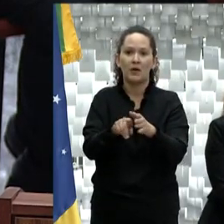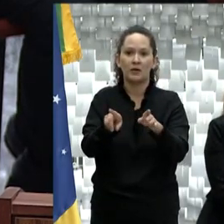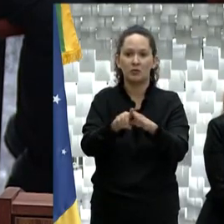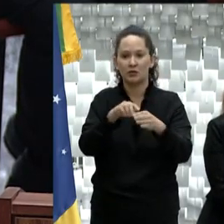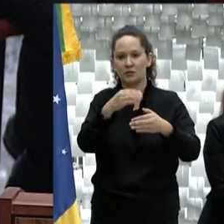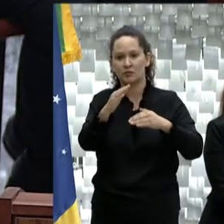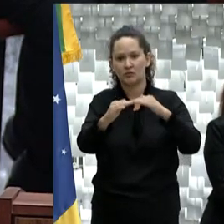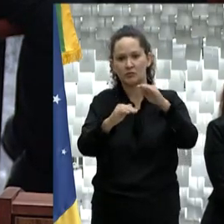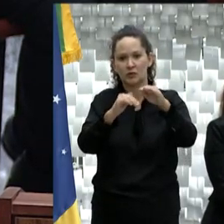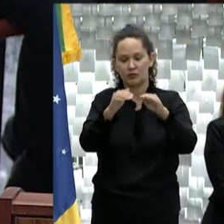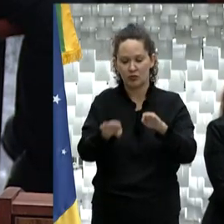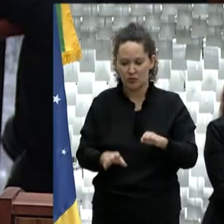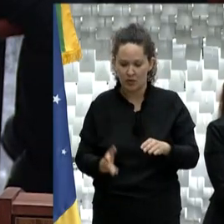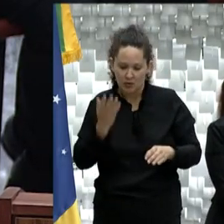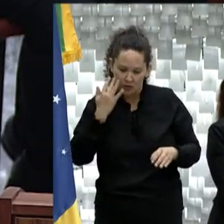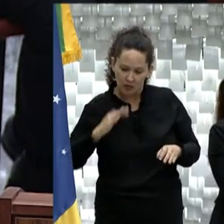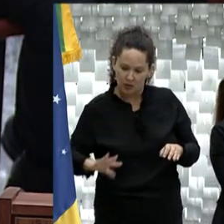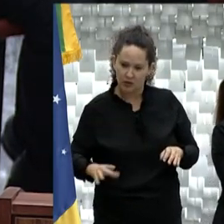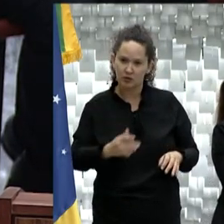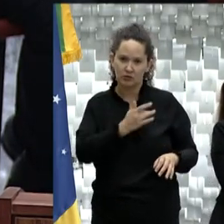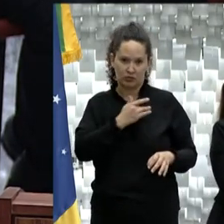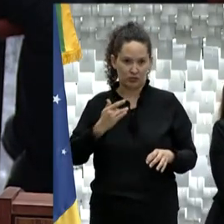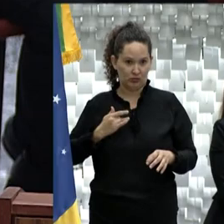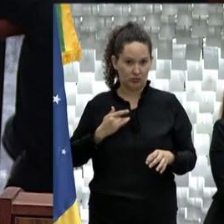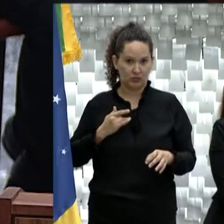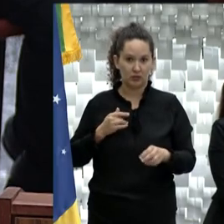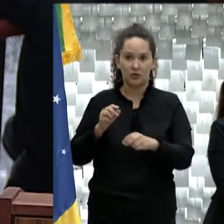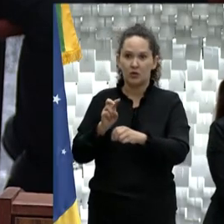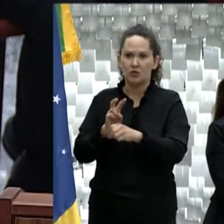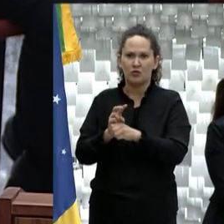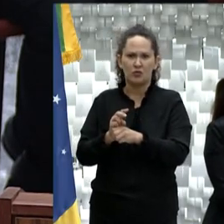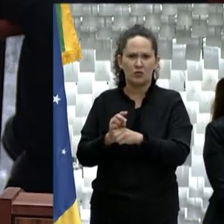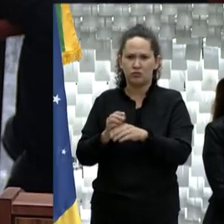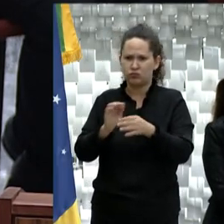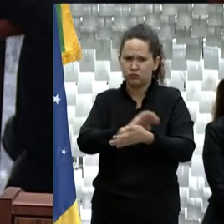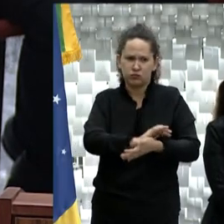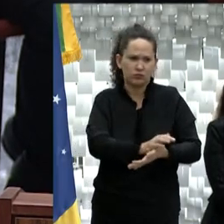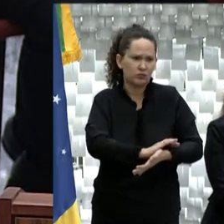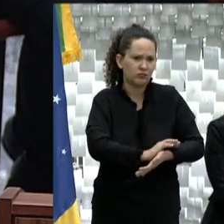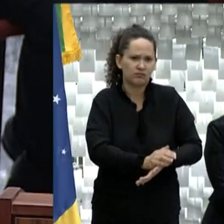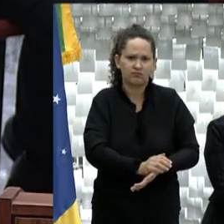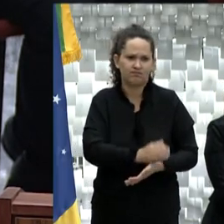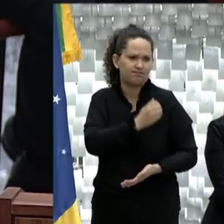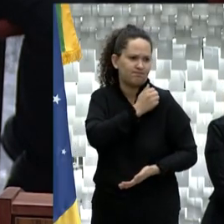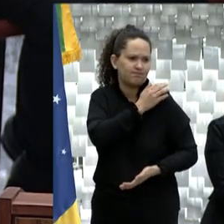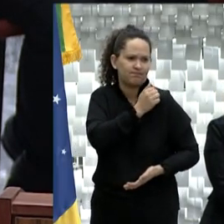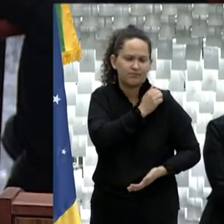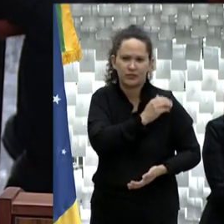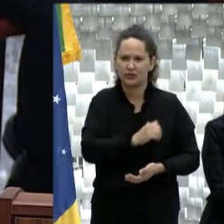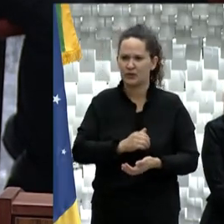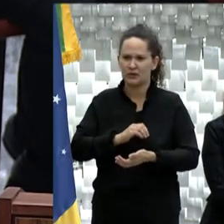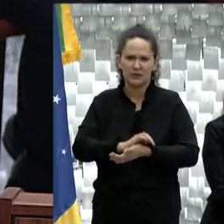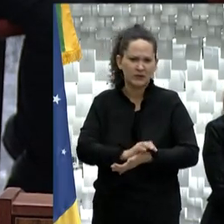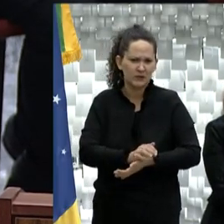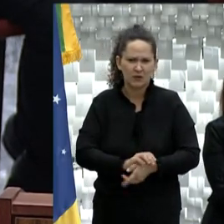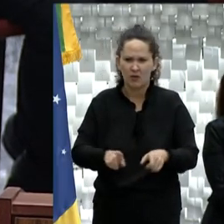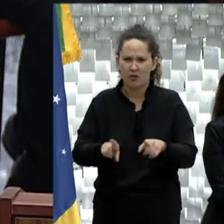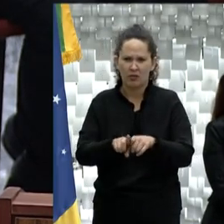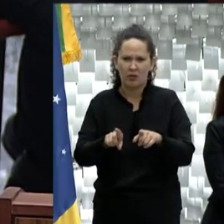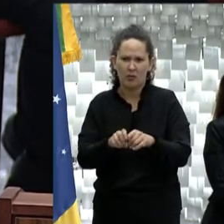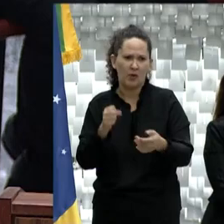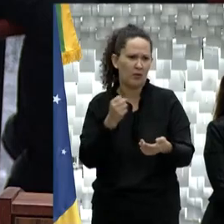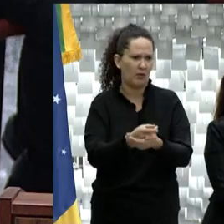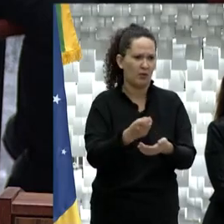desenvolvimento infantil sadio, contra a opressão, contra a exploração nas relações de